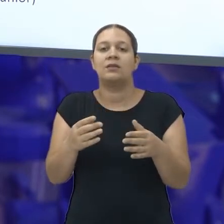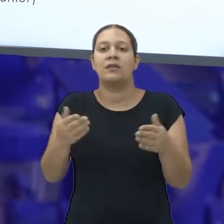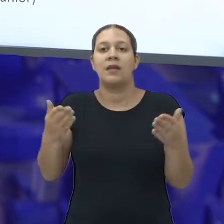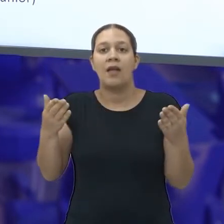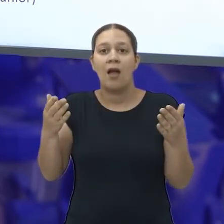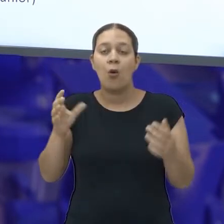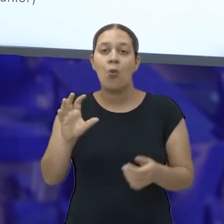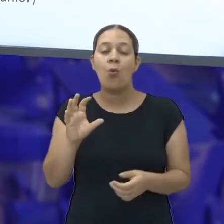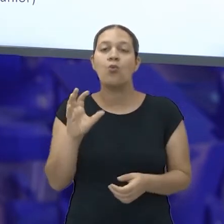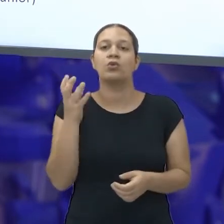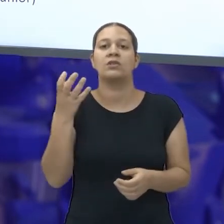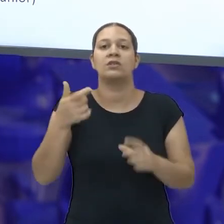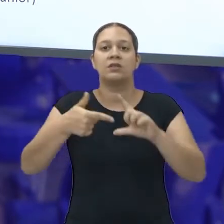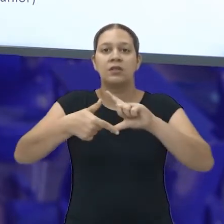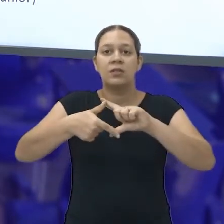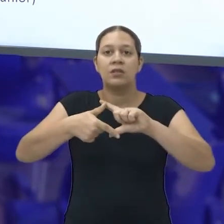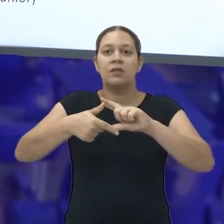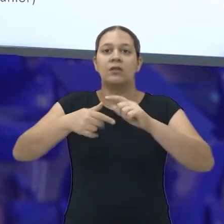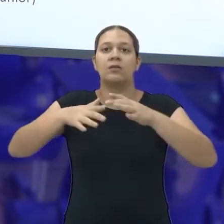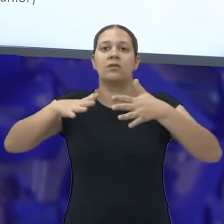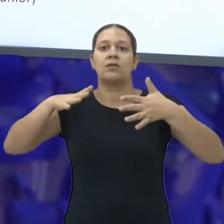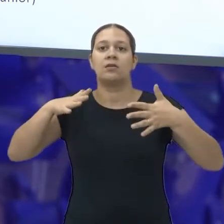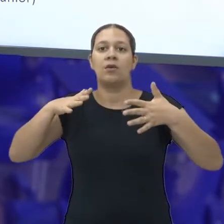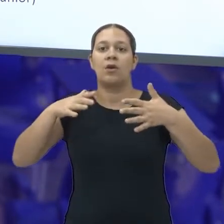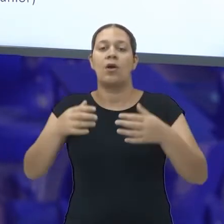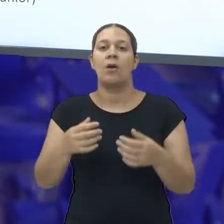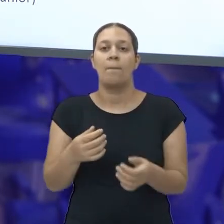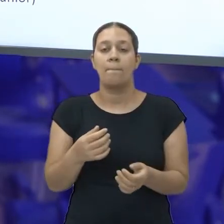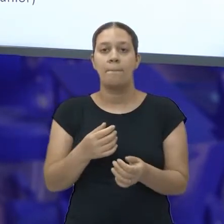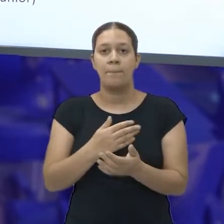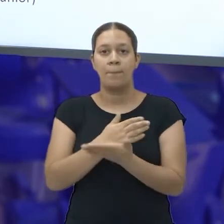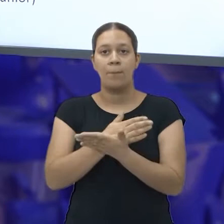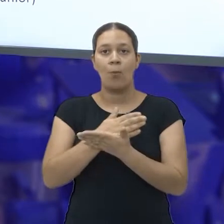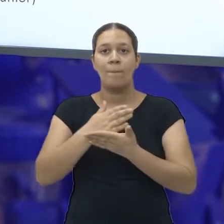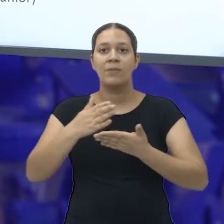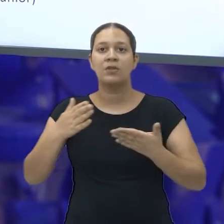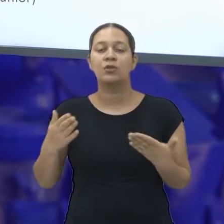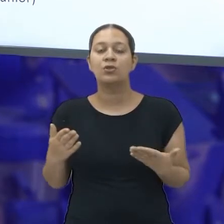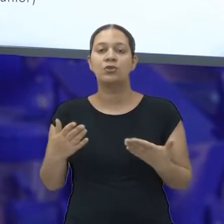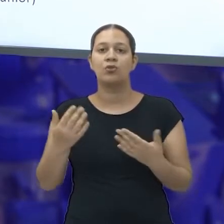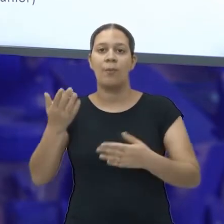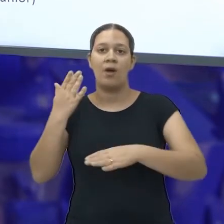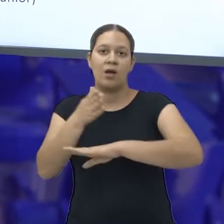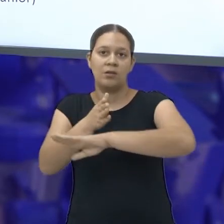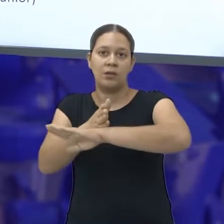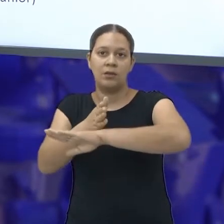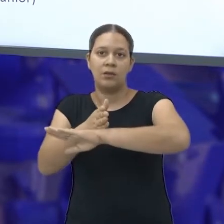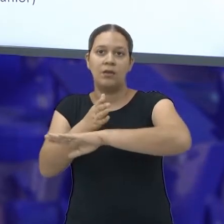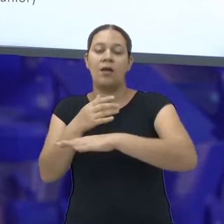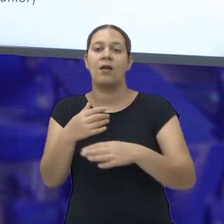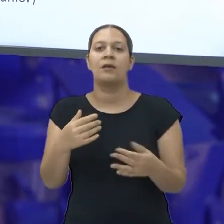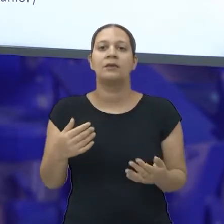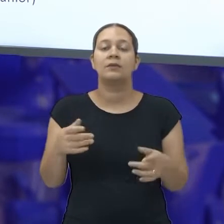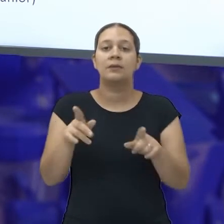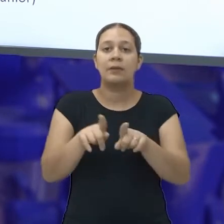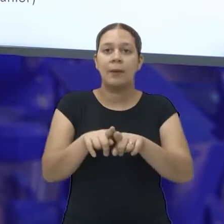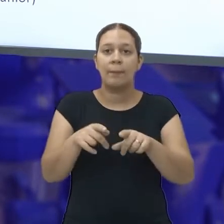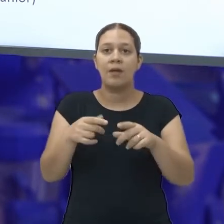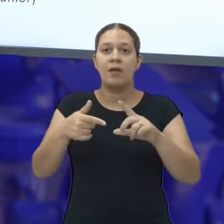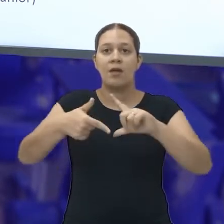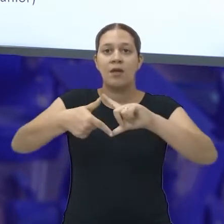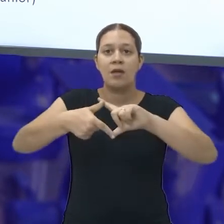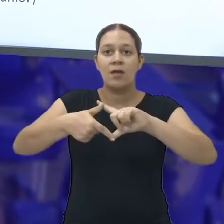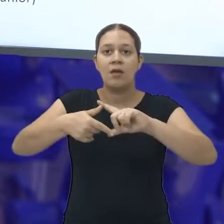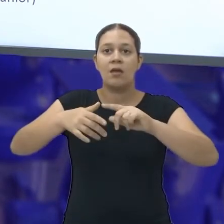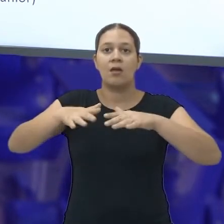ou seja, depois da Grécia Antiga, passou-se toda a Idade Média e boa parte da Idade Moderna, né,